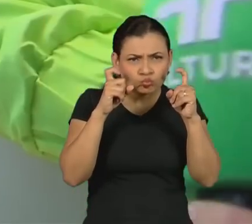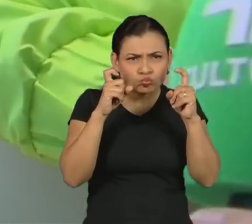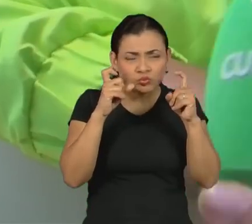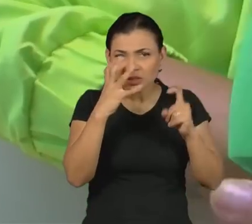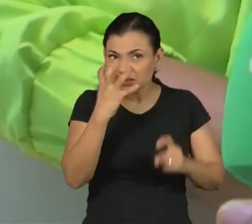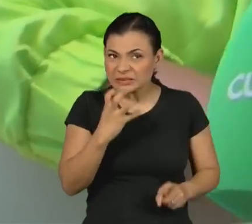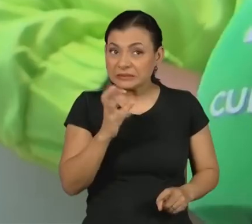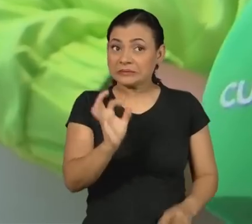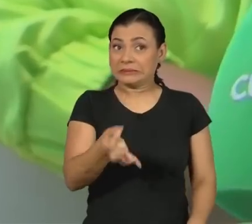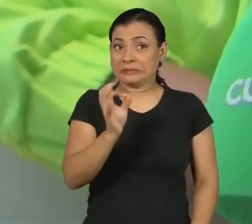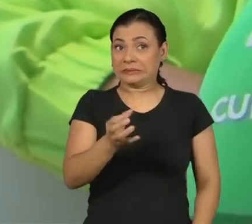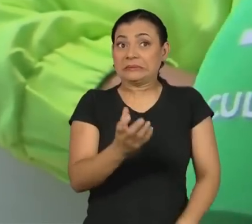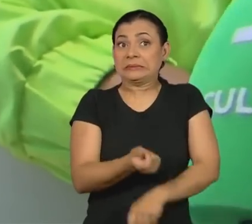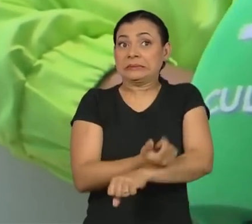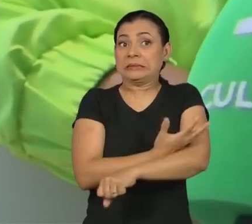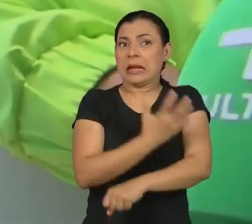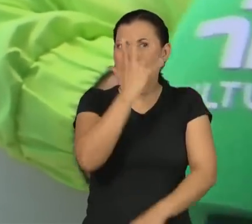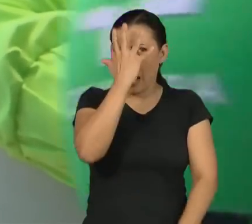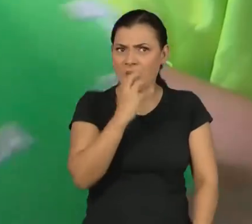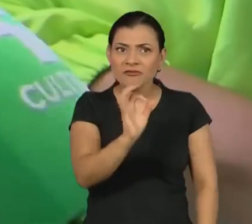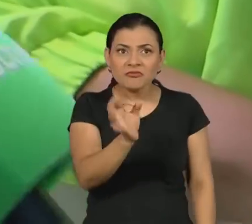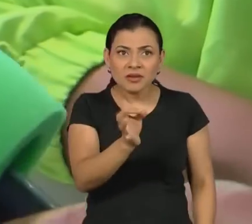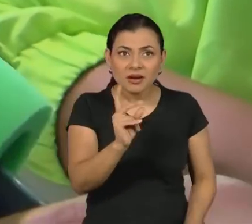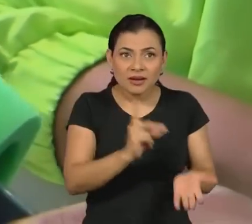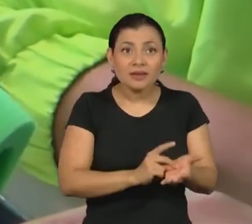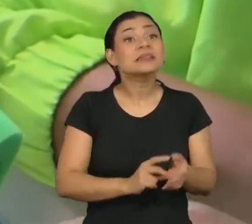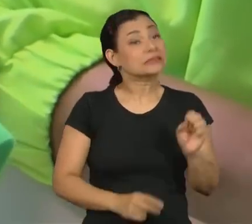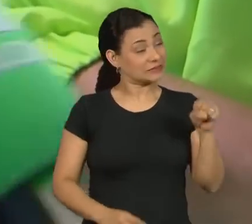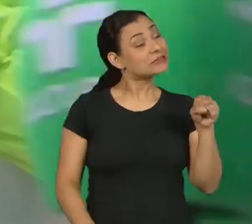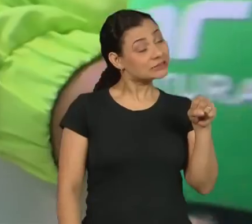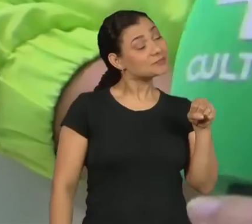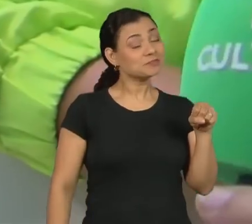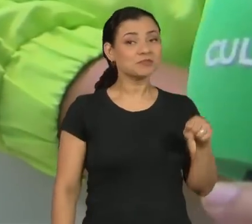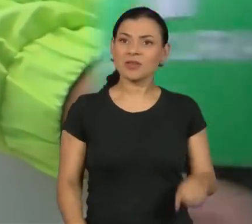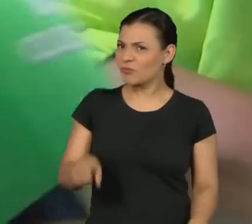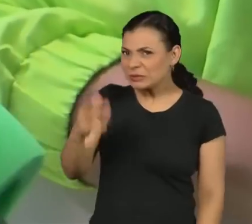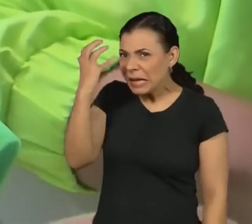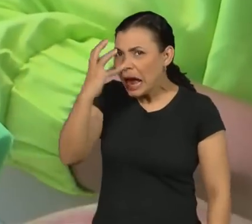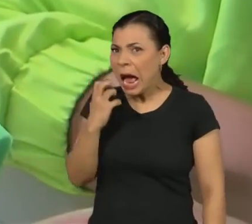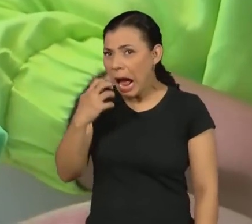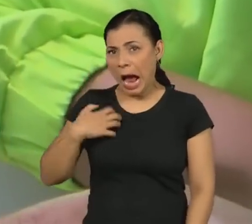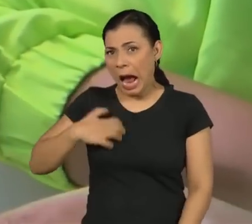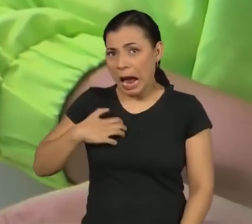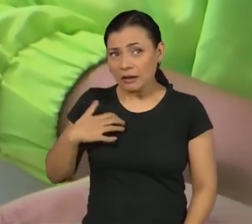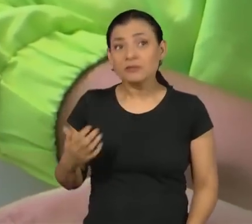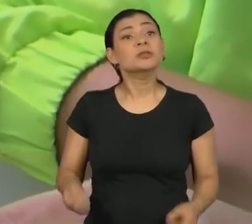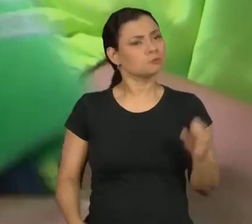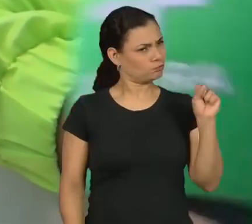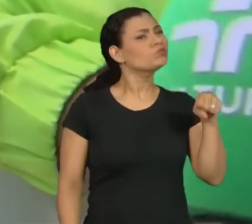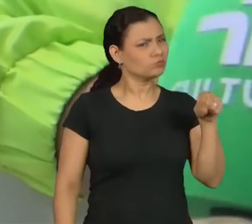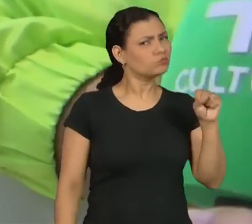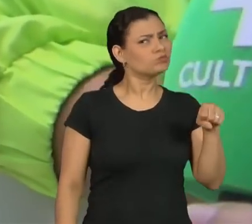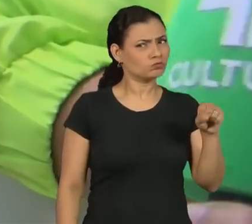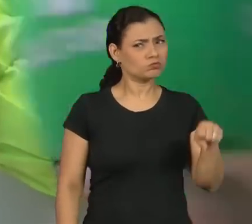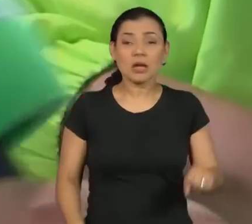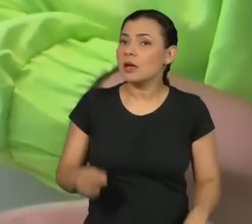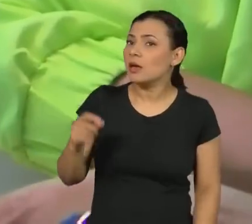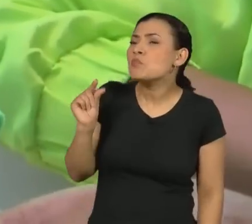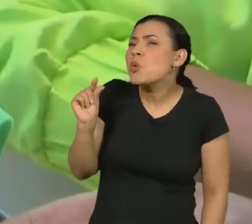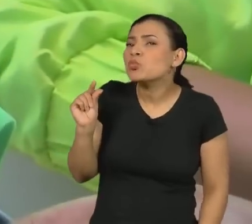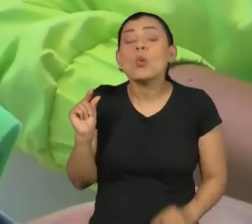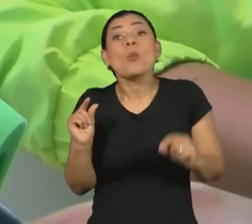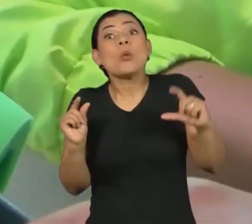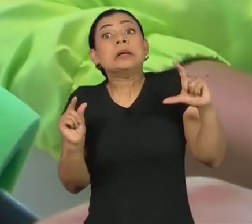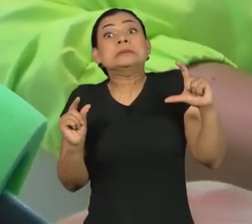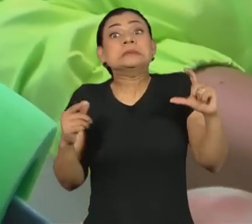É do sentimento de raiva, né, Laurinha? Sim. Você ficou com raiva agora? Sim. Muita raiva ou pouca raiva?